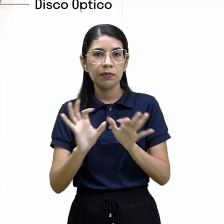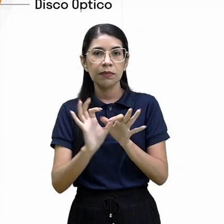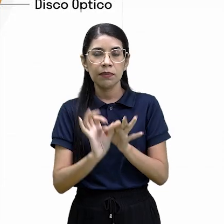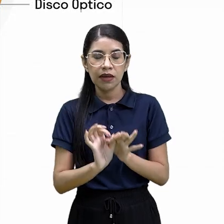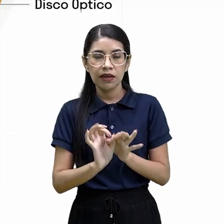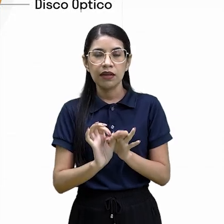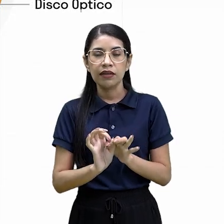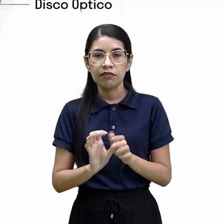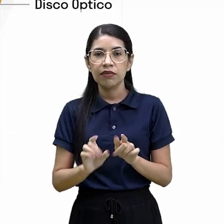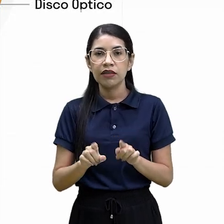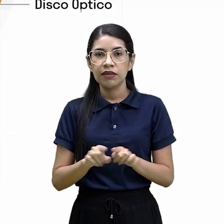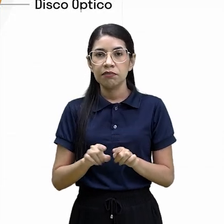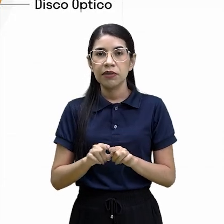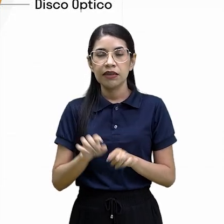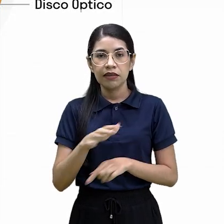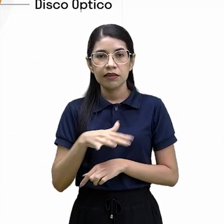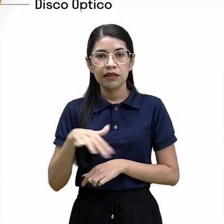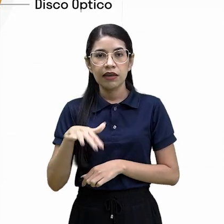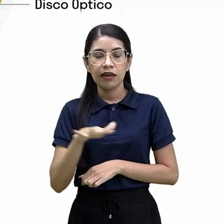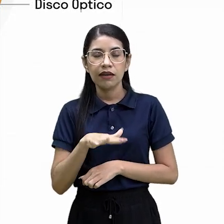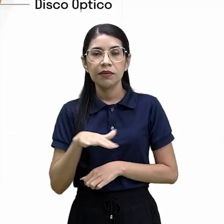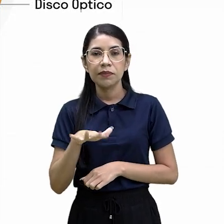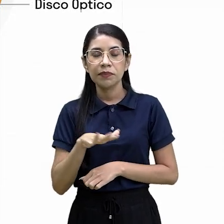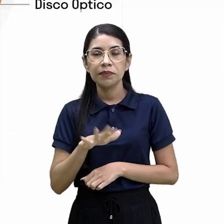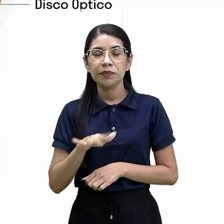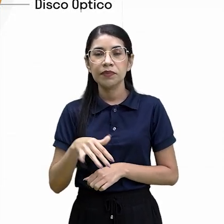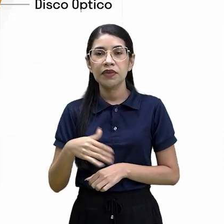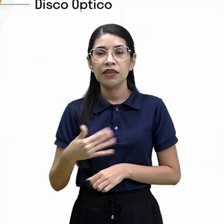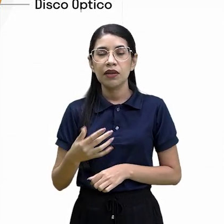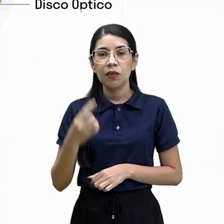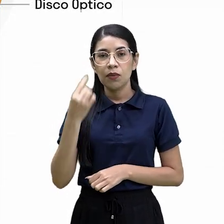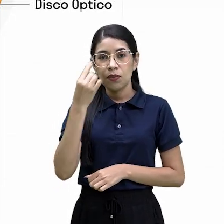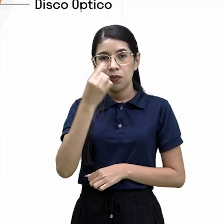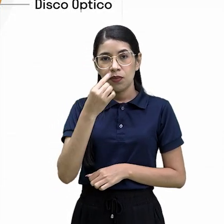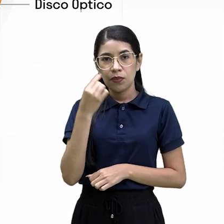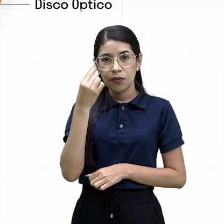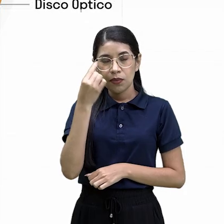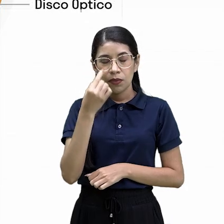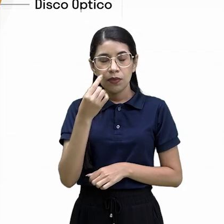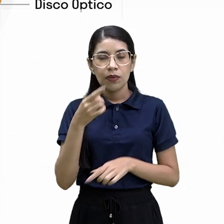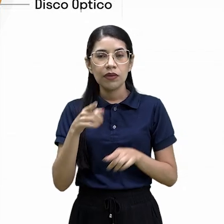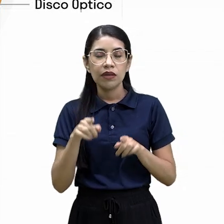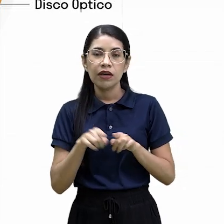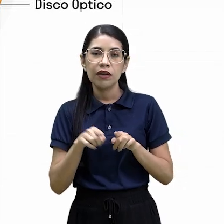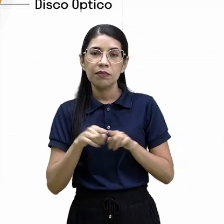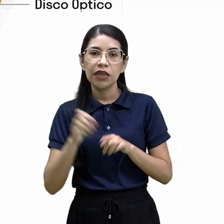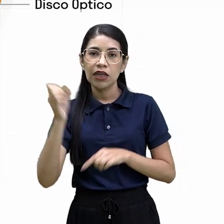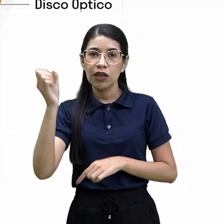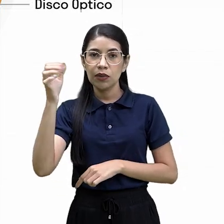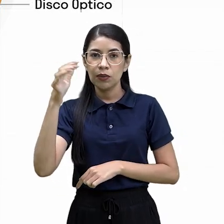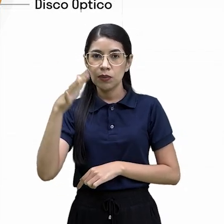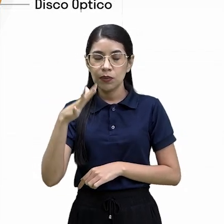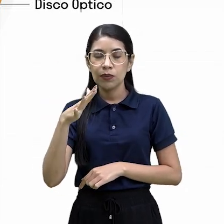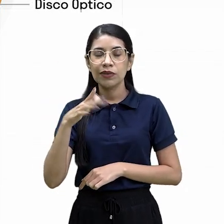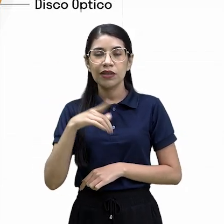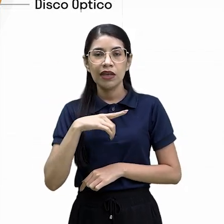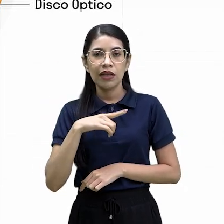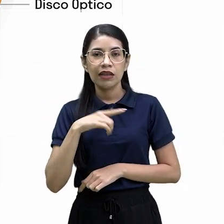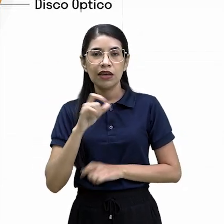estão relacionadas aí. E ao falarmos sobre o olho, falar sobre a luz, nós temos